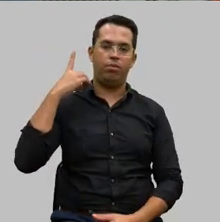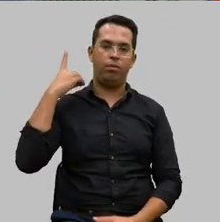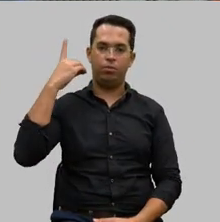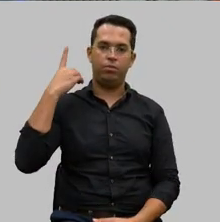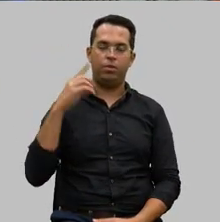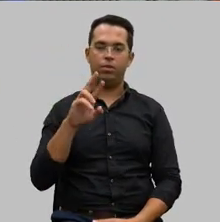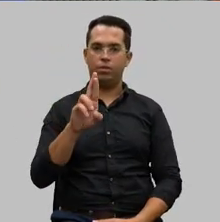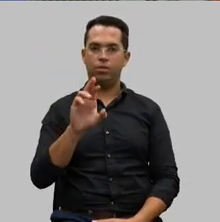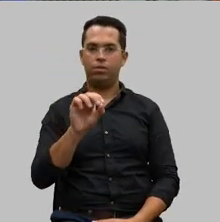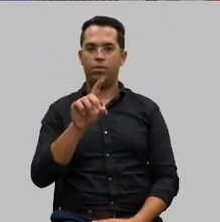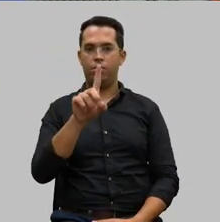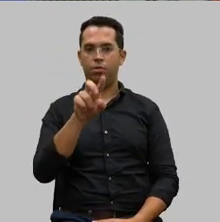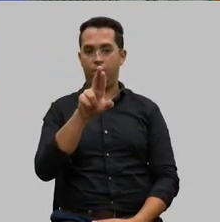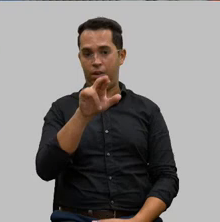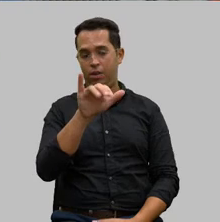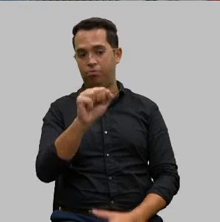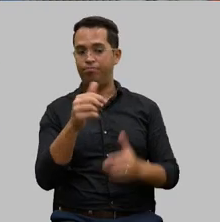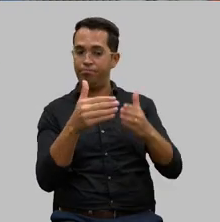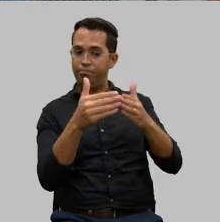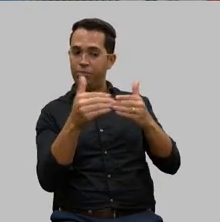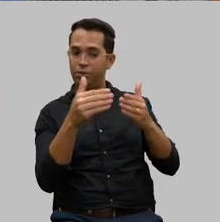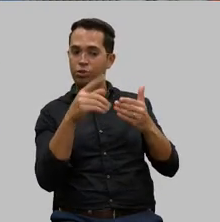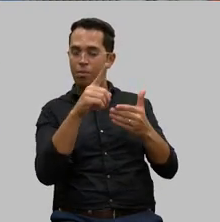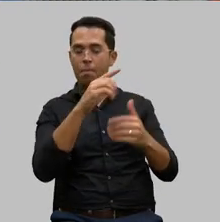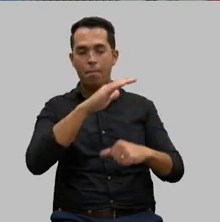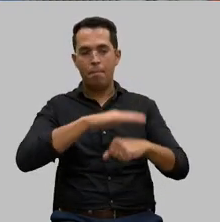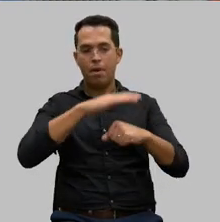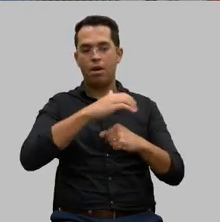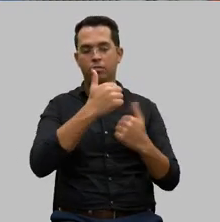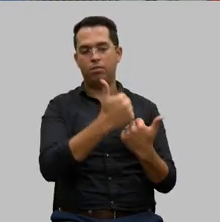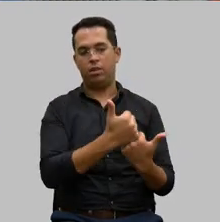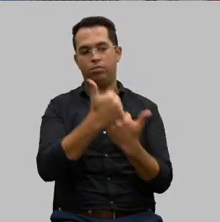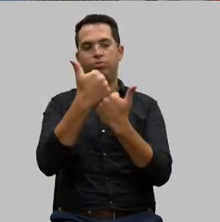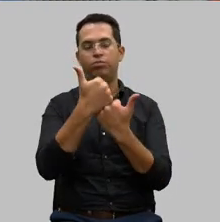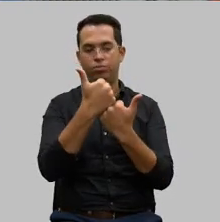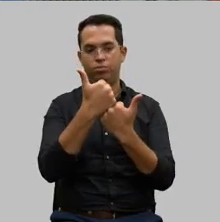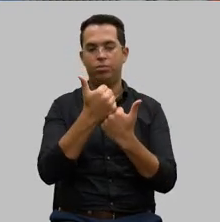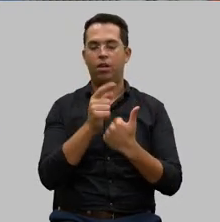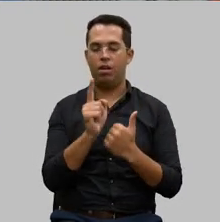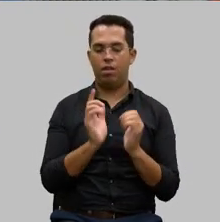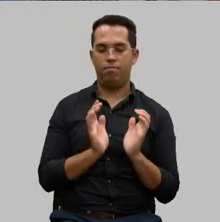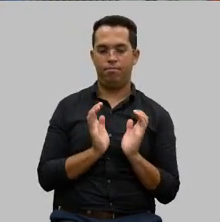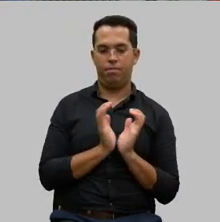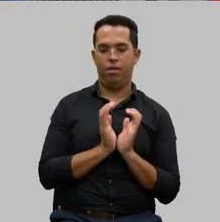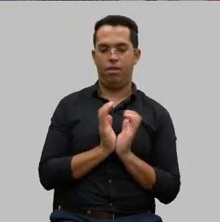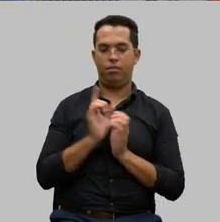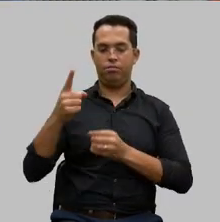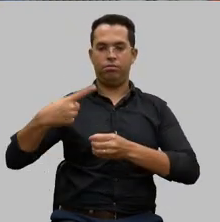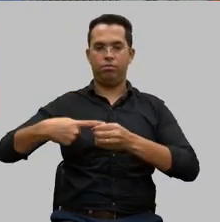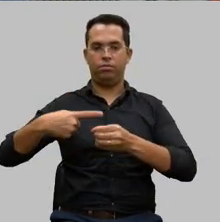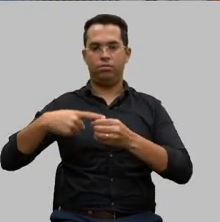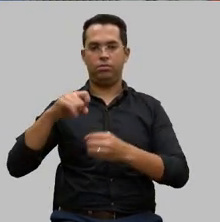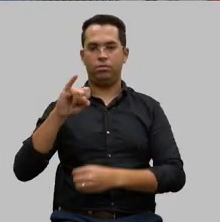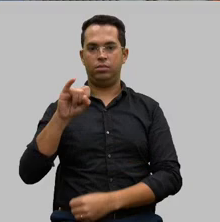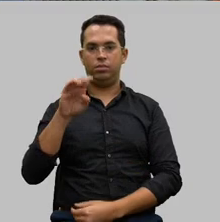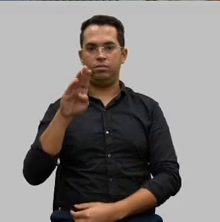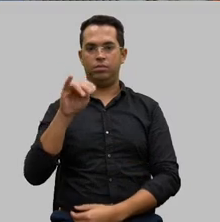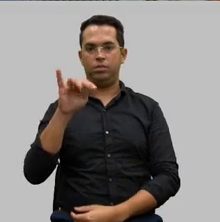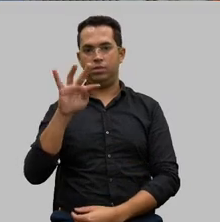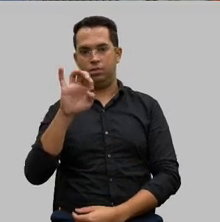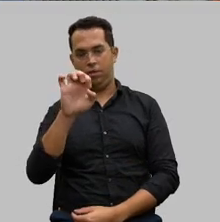paraa Nossa pai da nossa querida Ibirité também lá existe